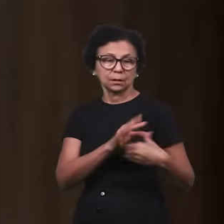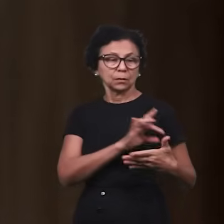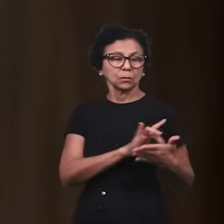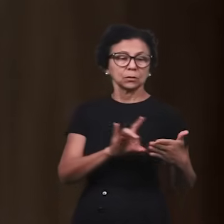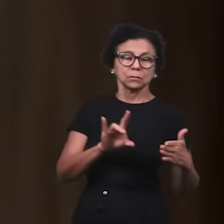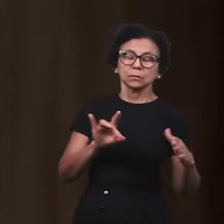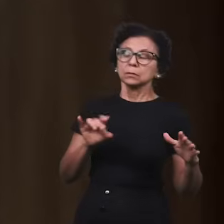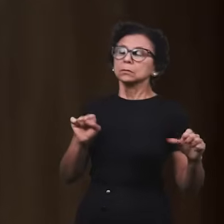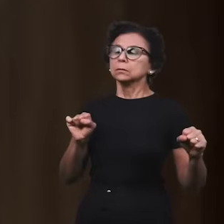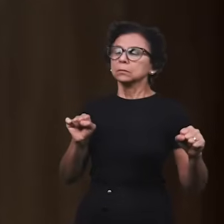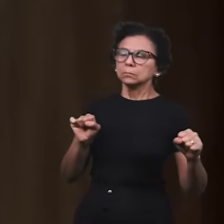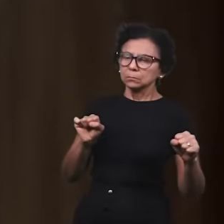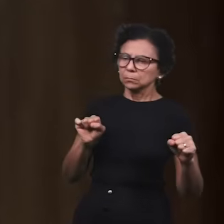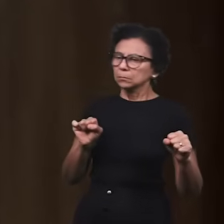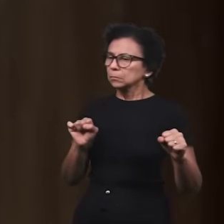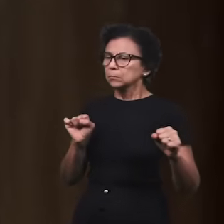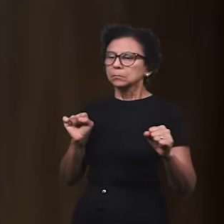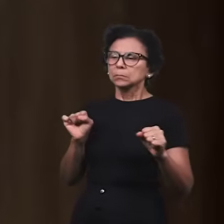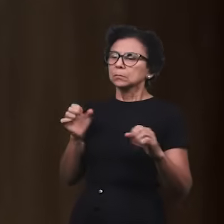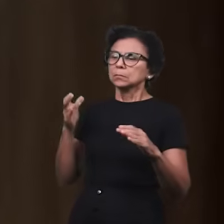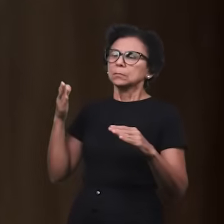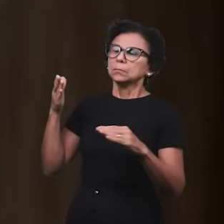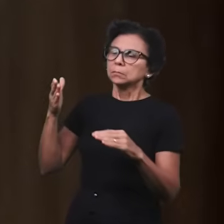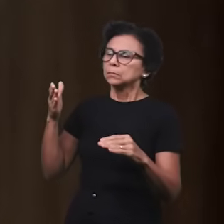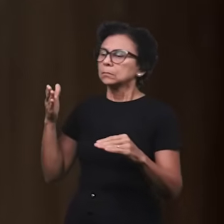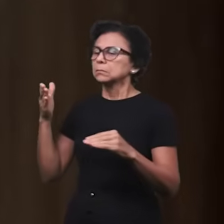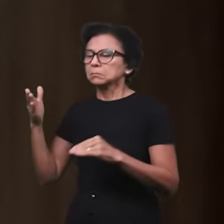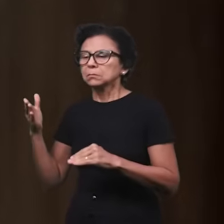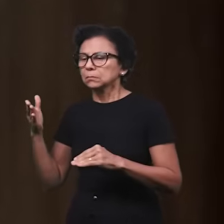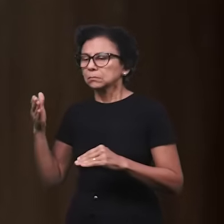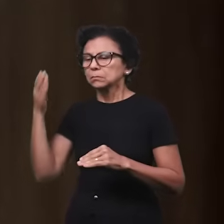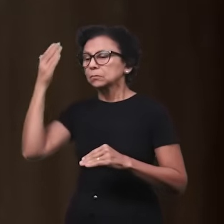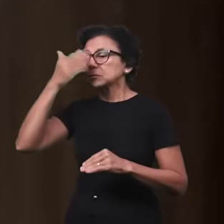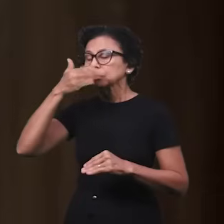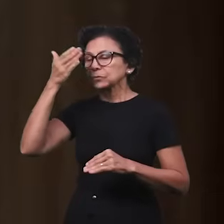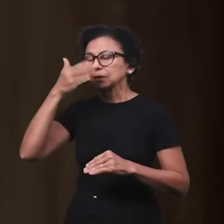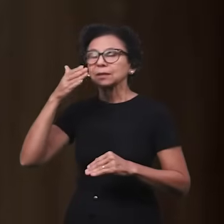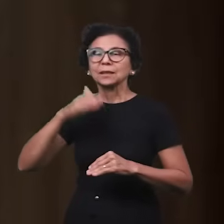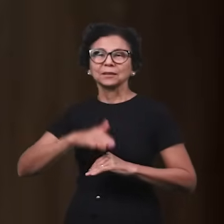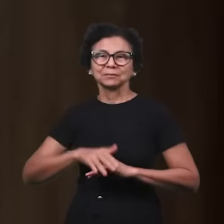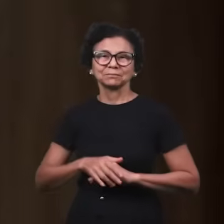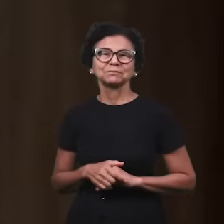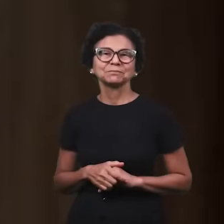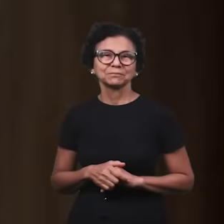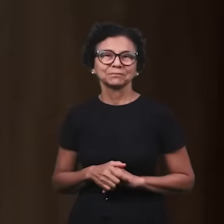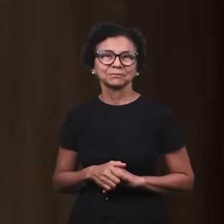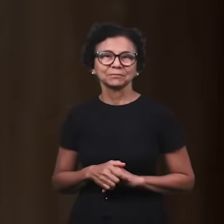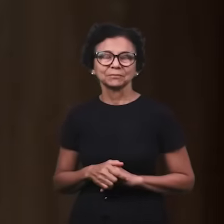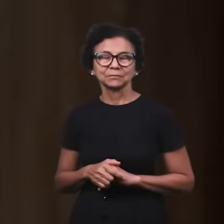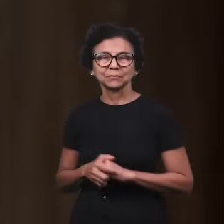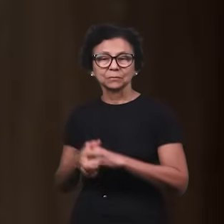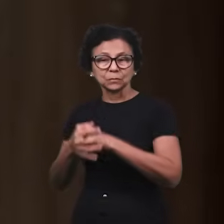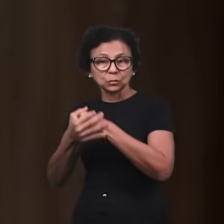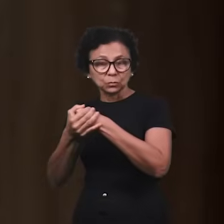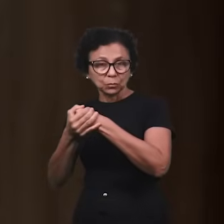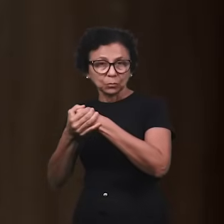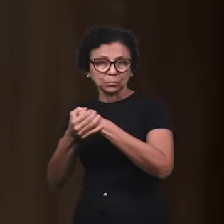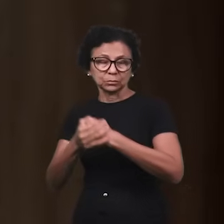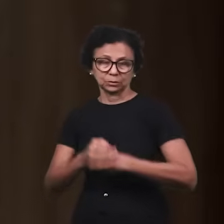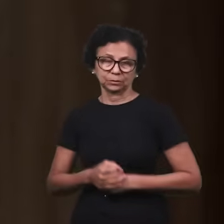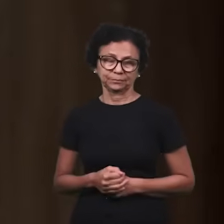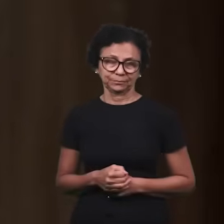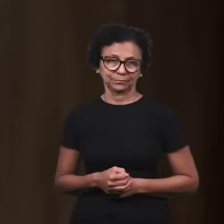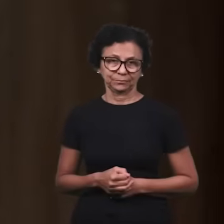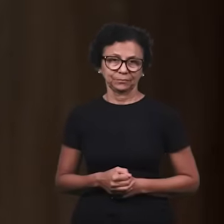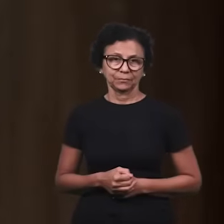via a família, ele não via os filhos, não via o lar. O muro protege, o muro esconde, ou seja, o